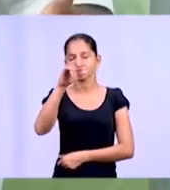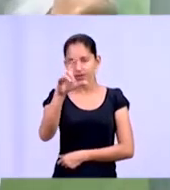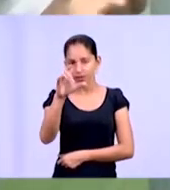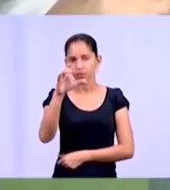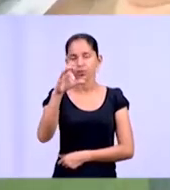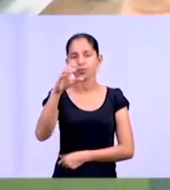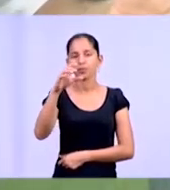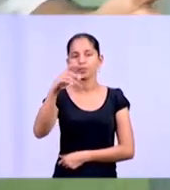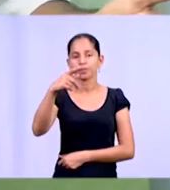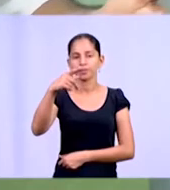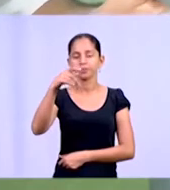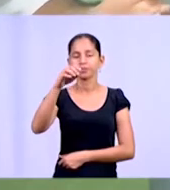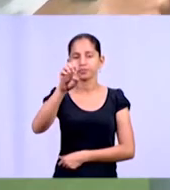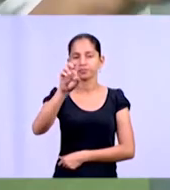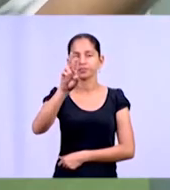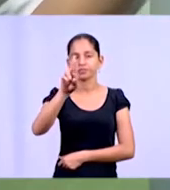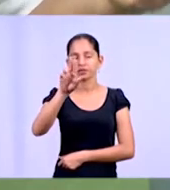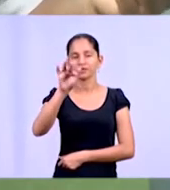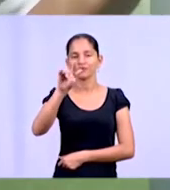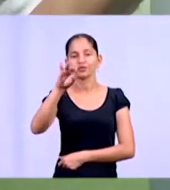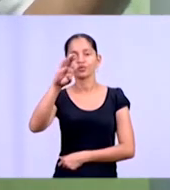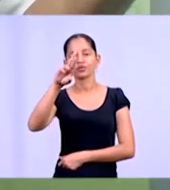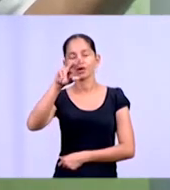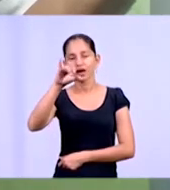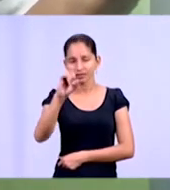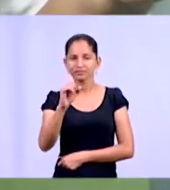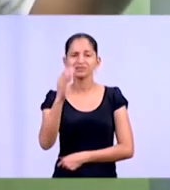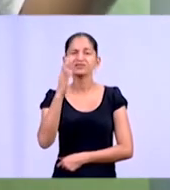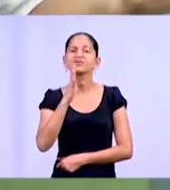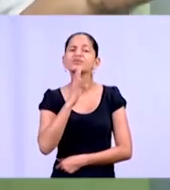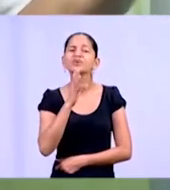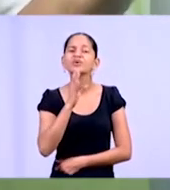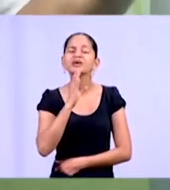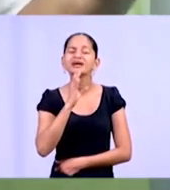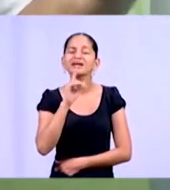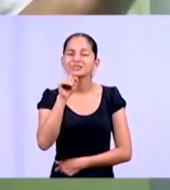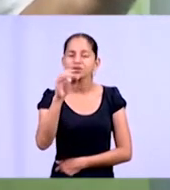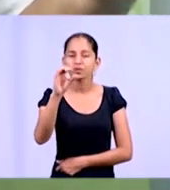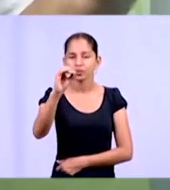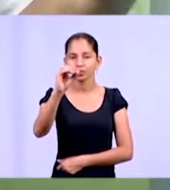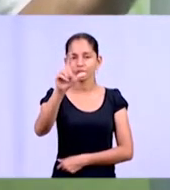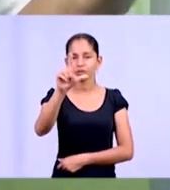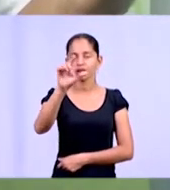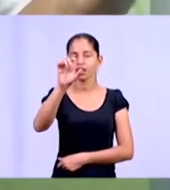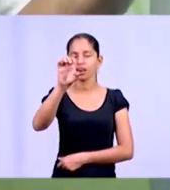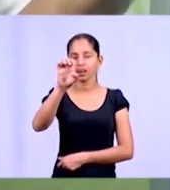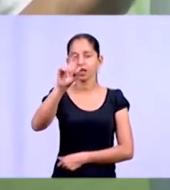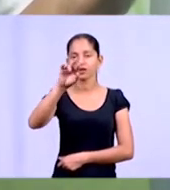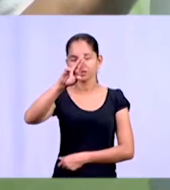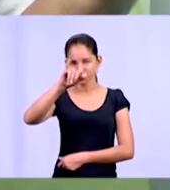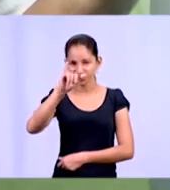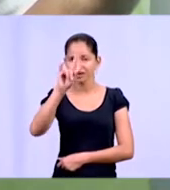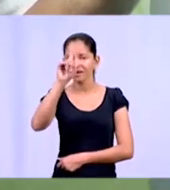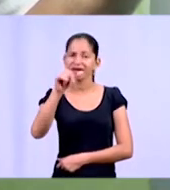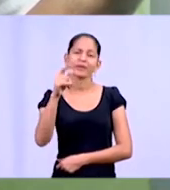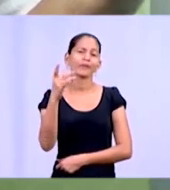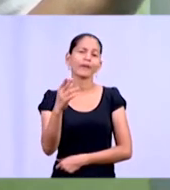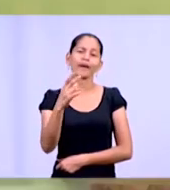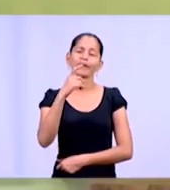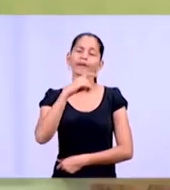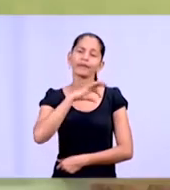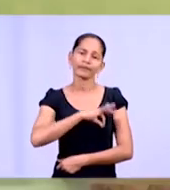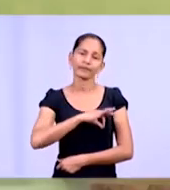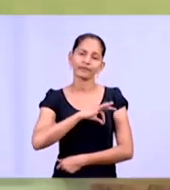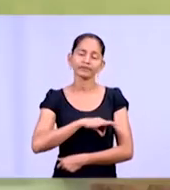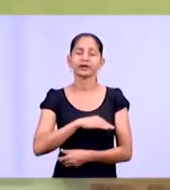até hoje, não sei se você já ouviu falar o termo da palavra holerite, professora. Sabe o que é holerite? É o contra-cheque, não é? É, tem gente que